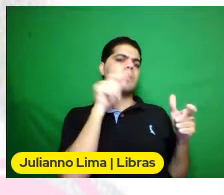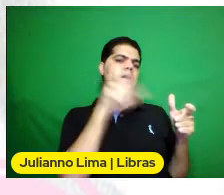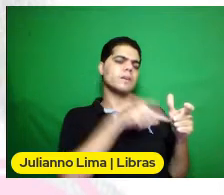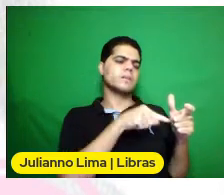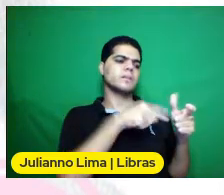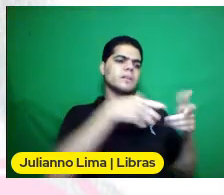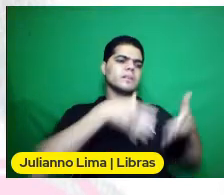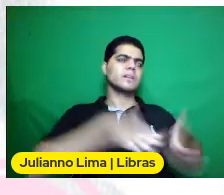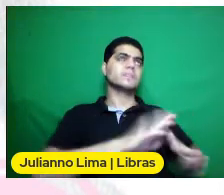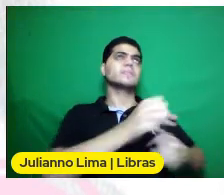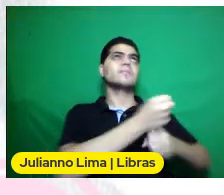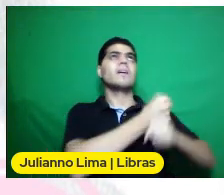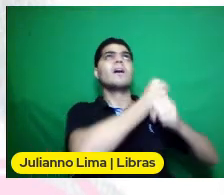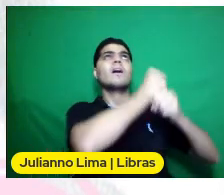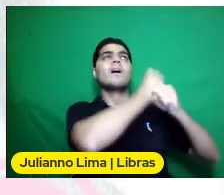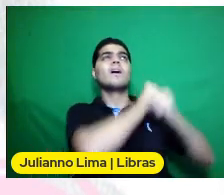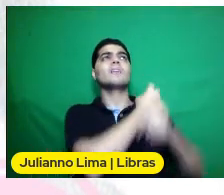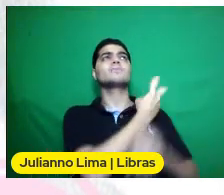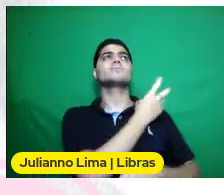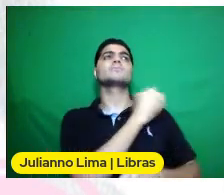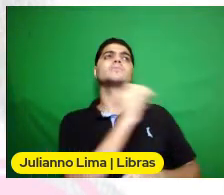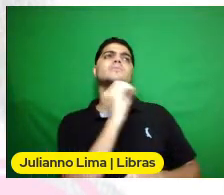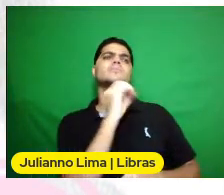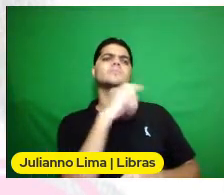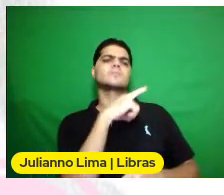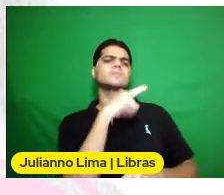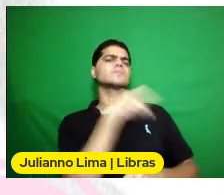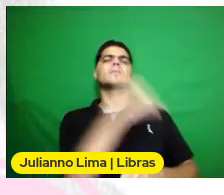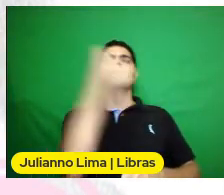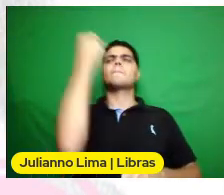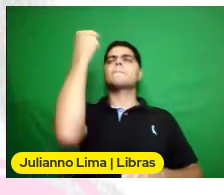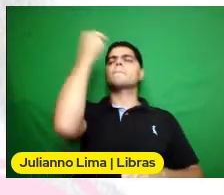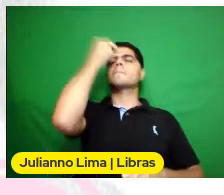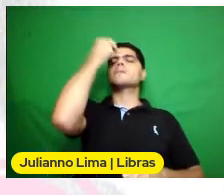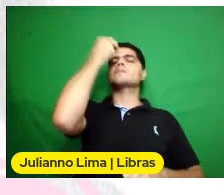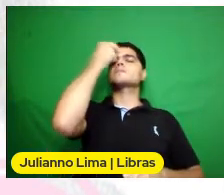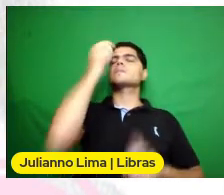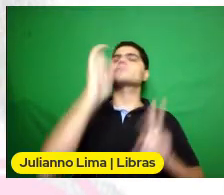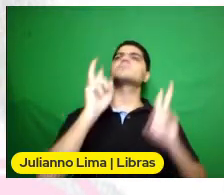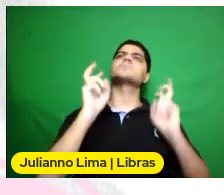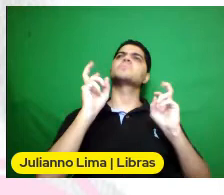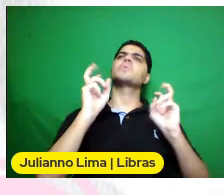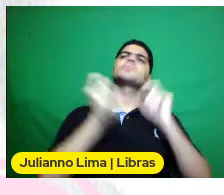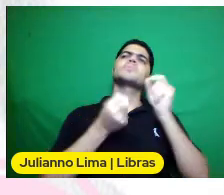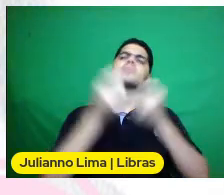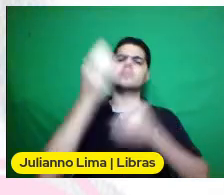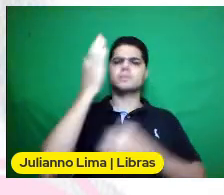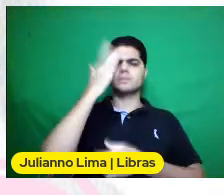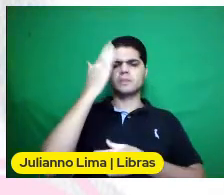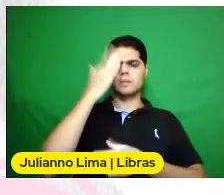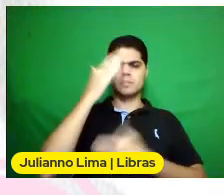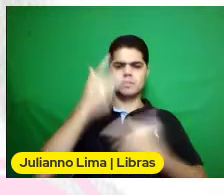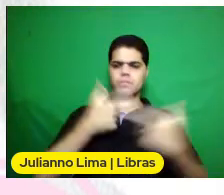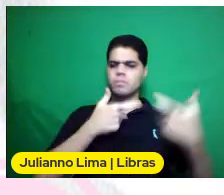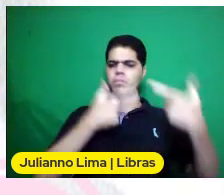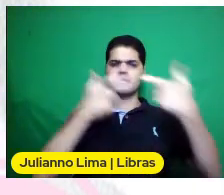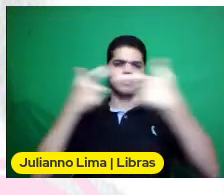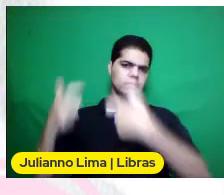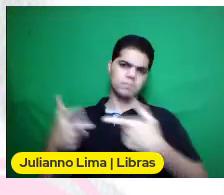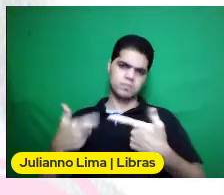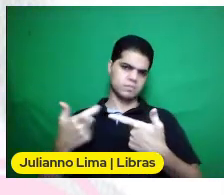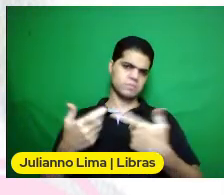200 anos atrás tinha da concepção do que era a guerra, né? Já que a gente, assim, não, nunca foi um